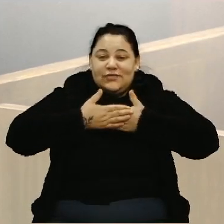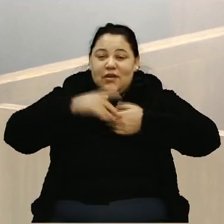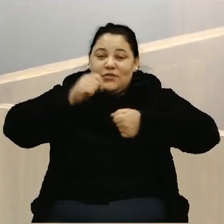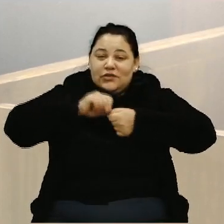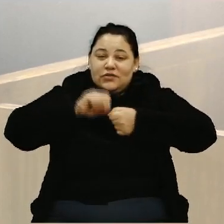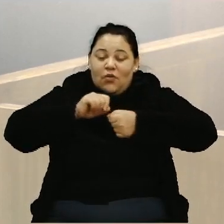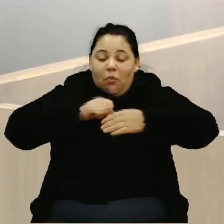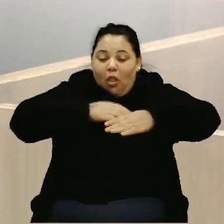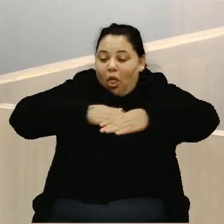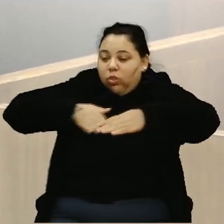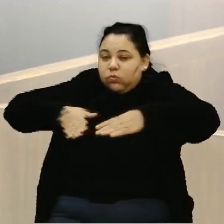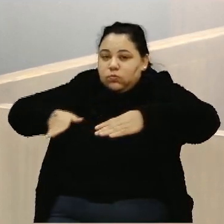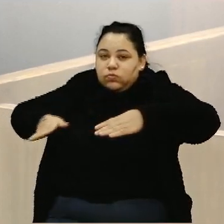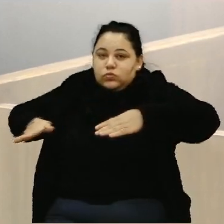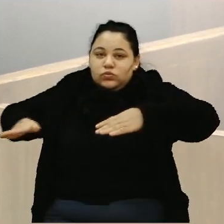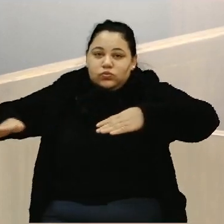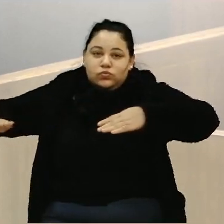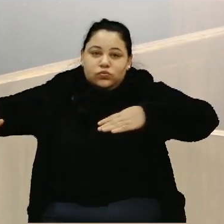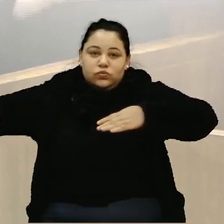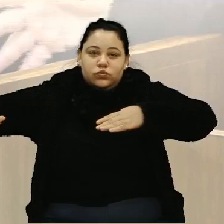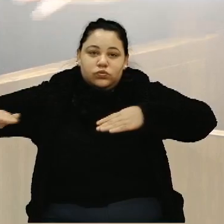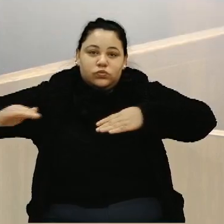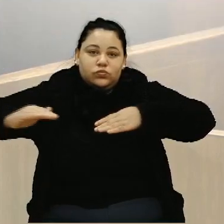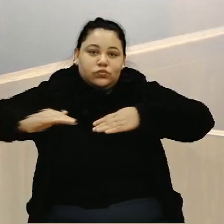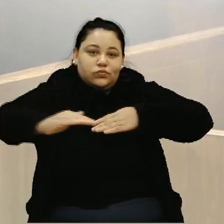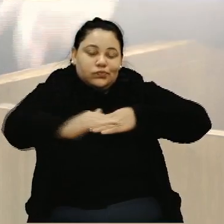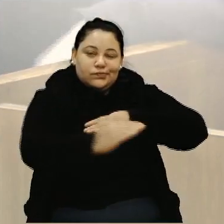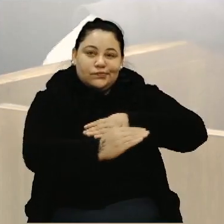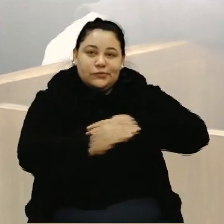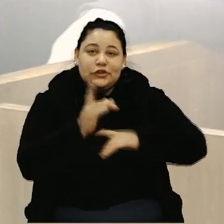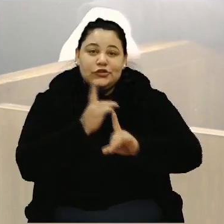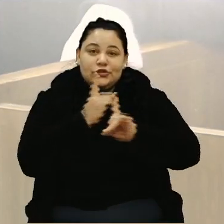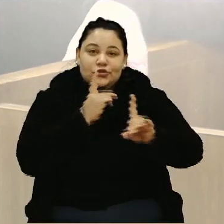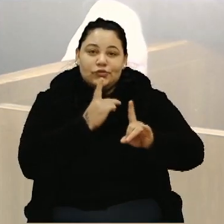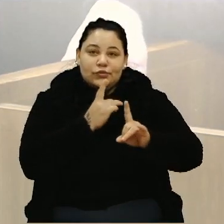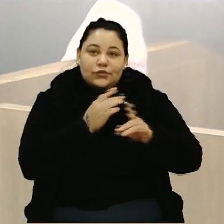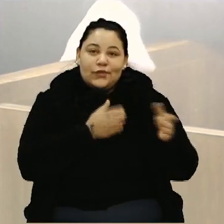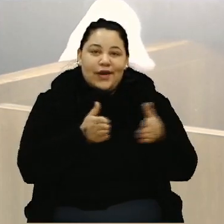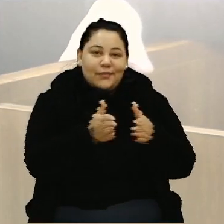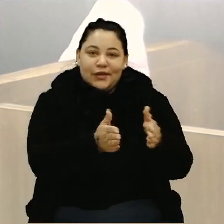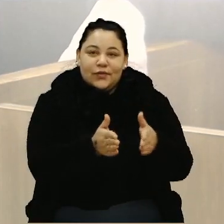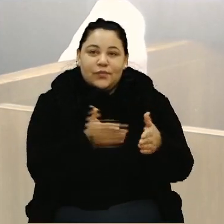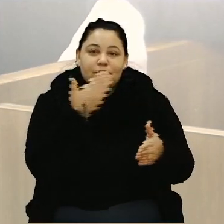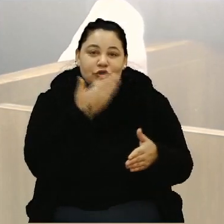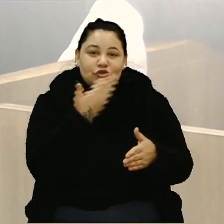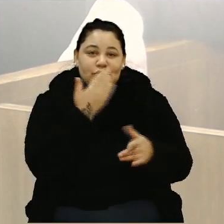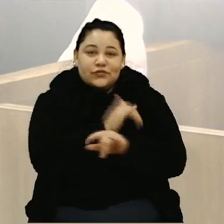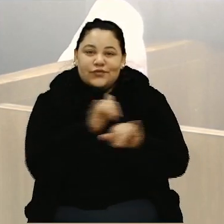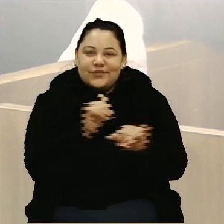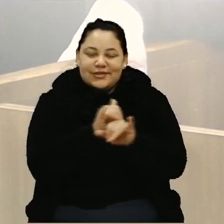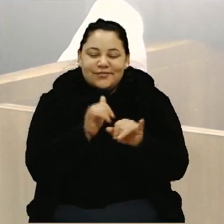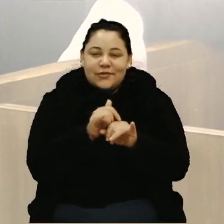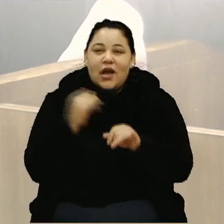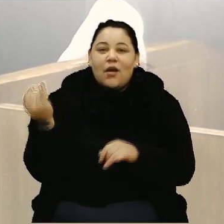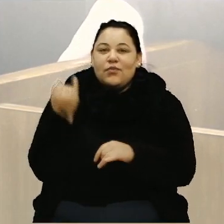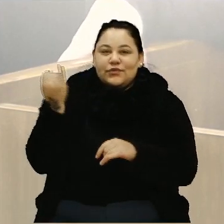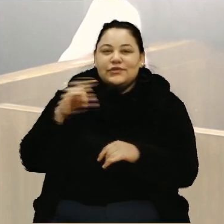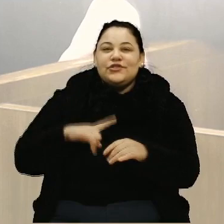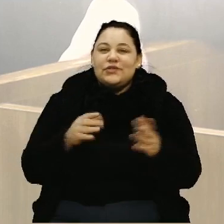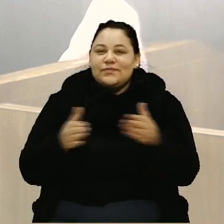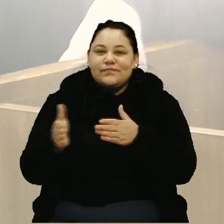lá para o Santa Lúcia, que descobriu um caminho que nem existia, pedindo informações. Então a importância de a gente ter estrada de qualidade para